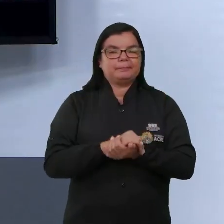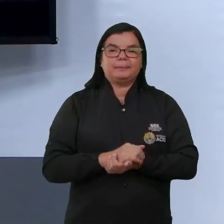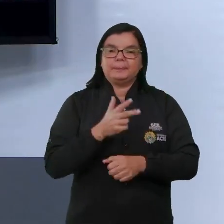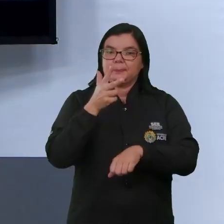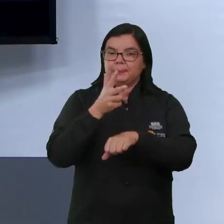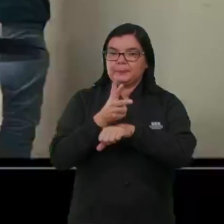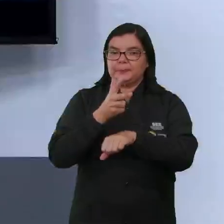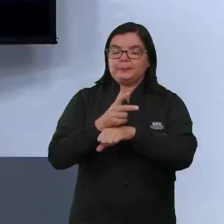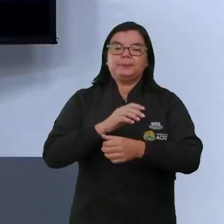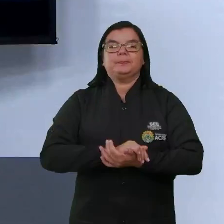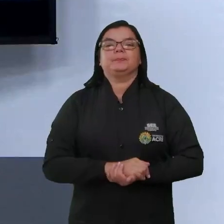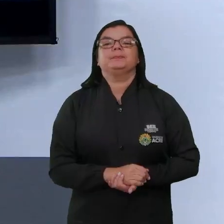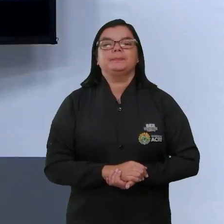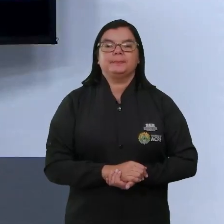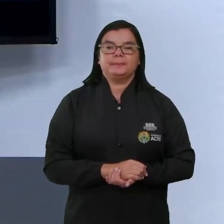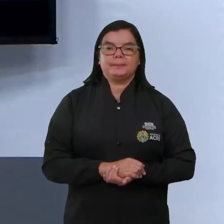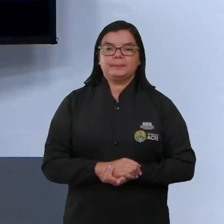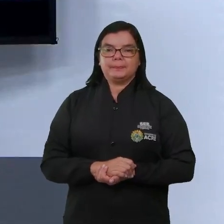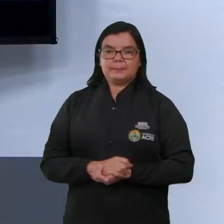Vídeo na tela.